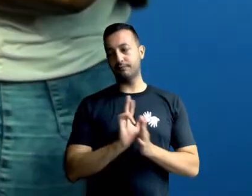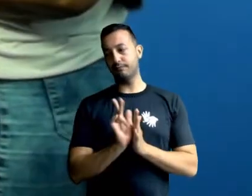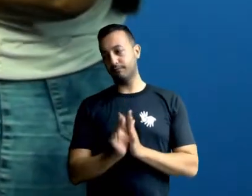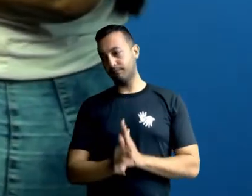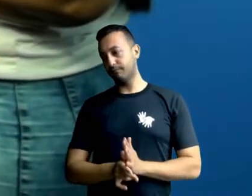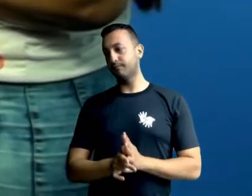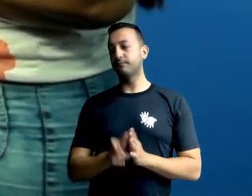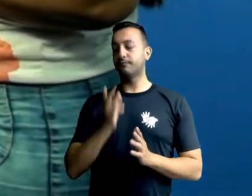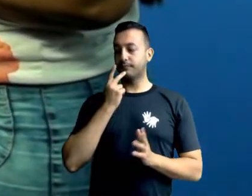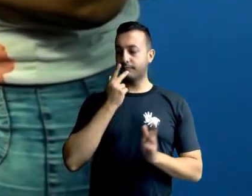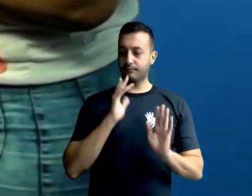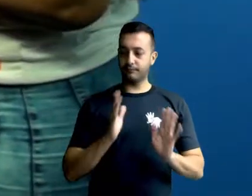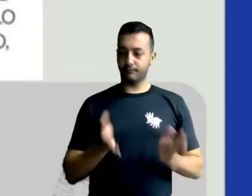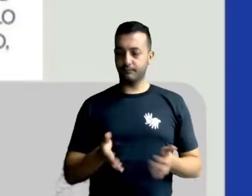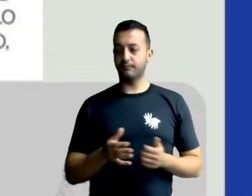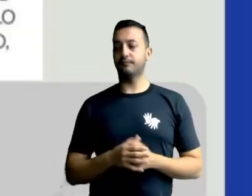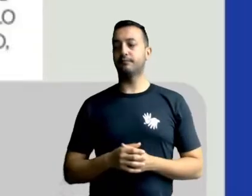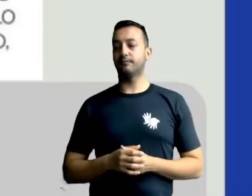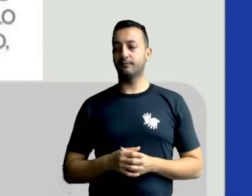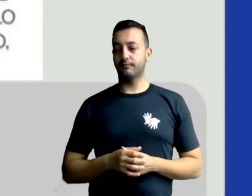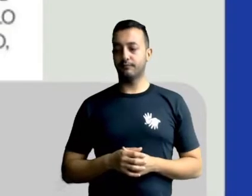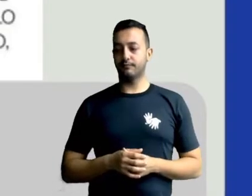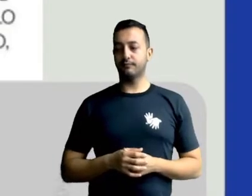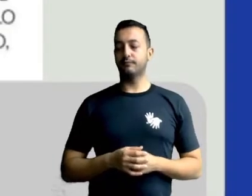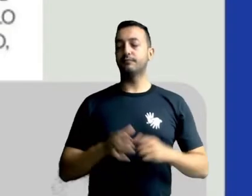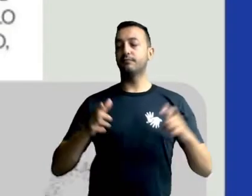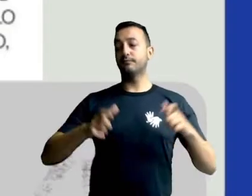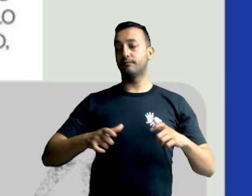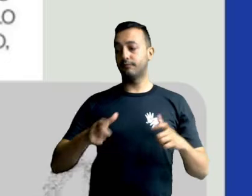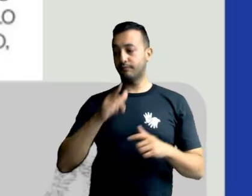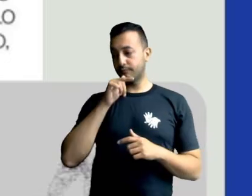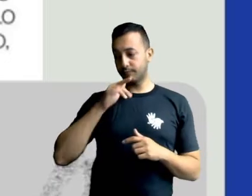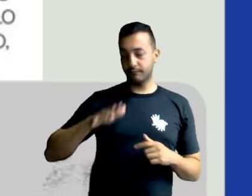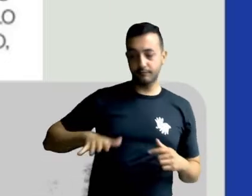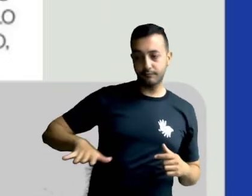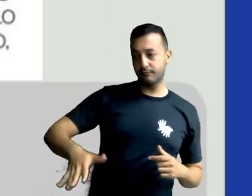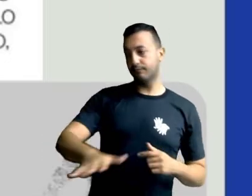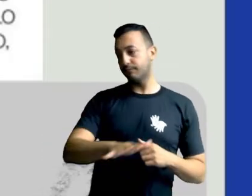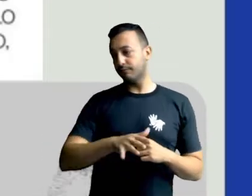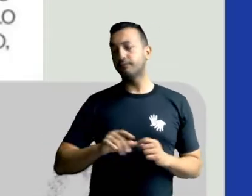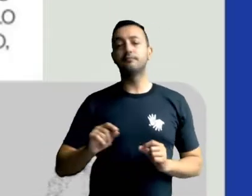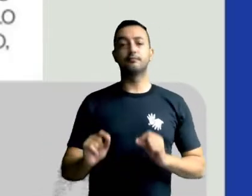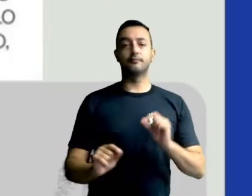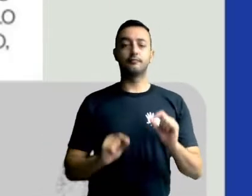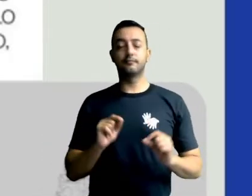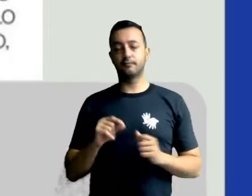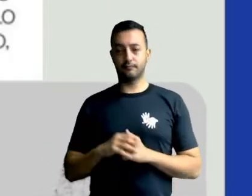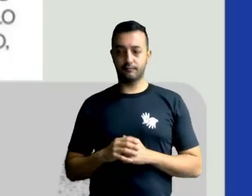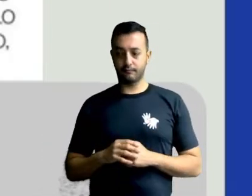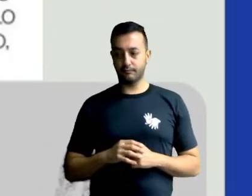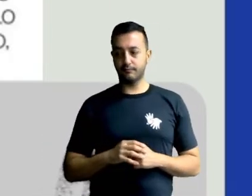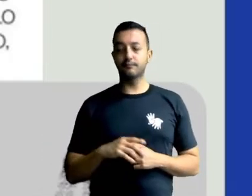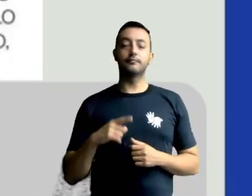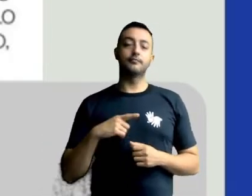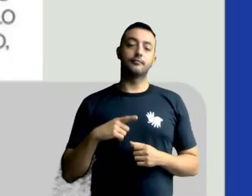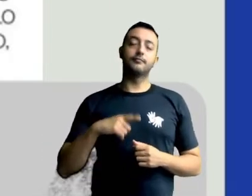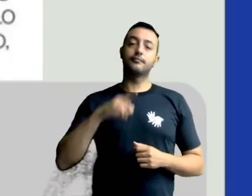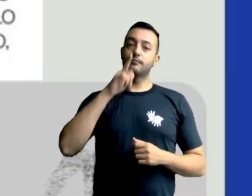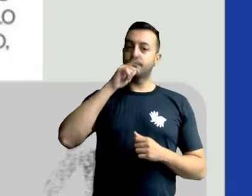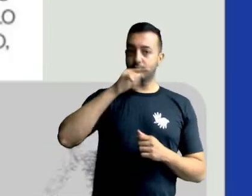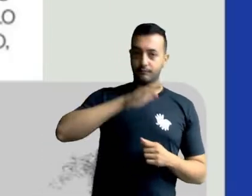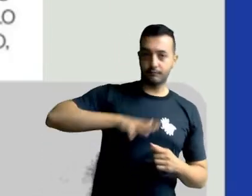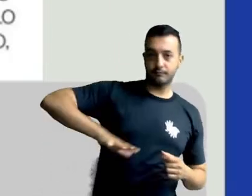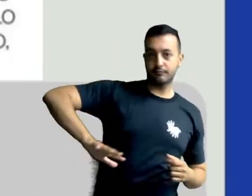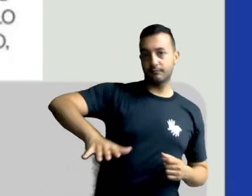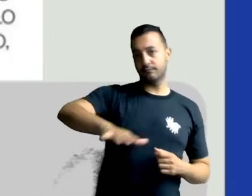Existem vários tipos de ambientes, como eu falei para vocês, tá? Ambientes aquáticos, por exemplo, o que é isso? São cobertos